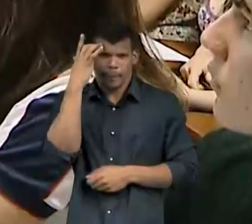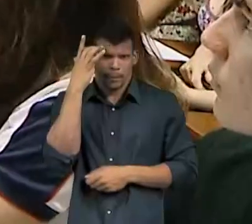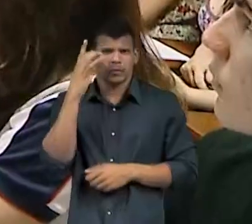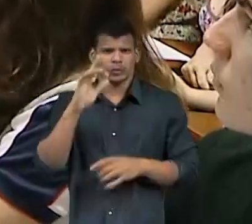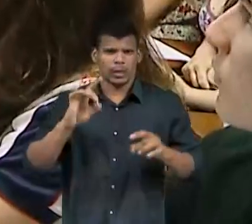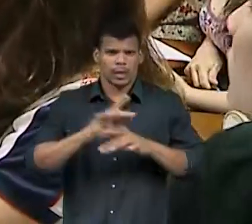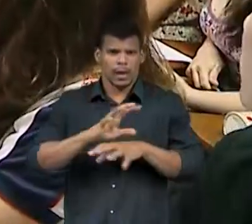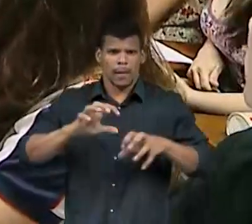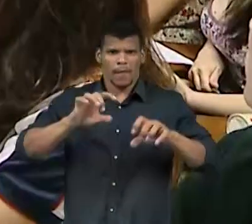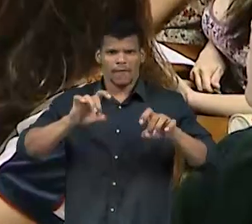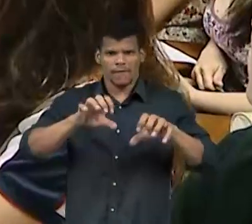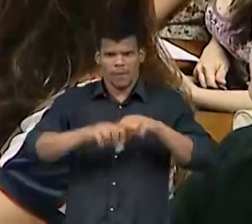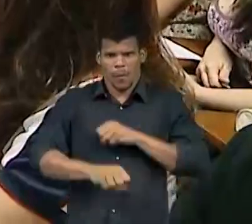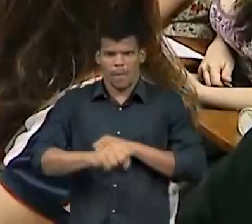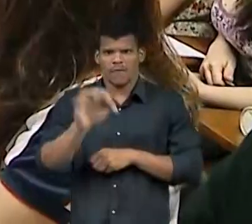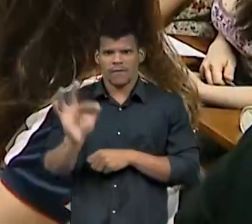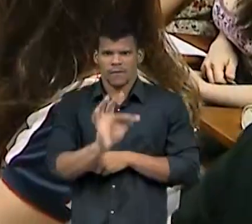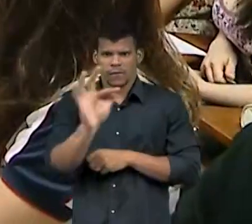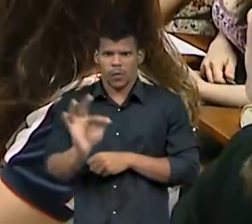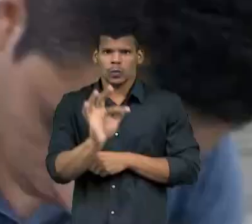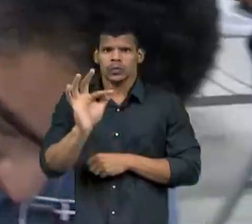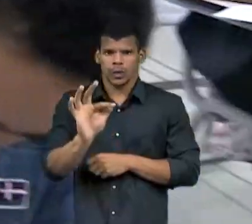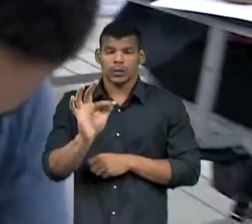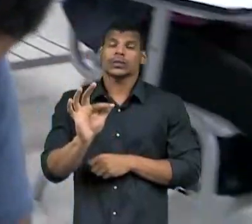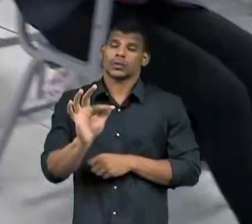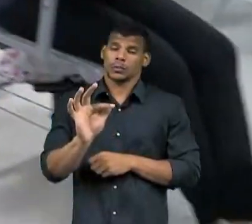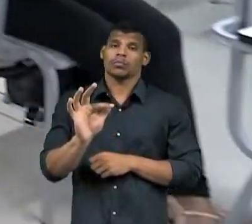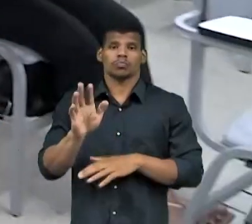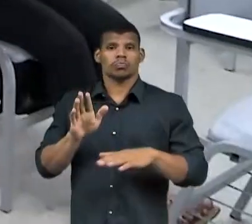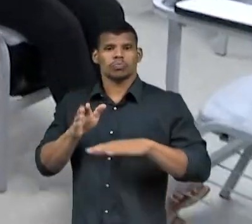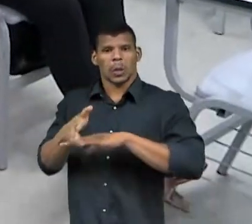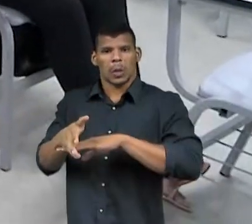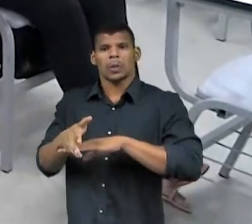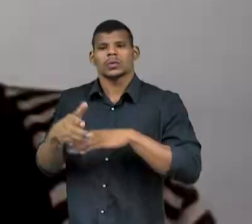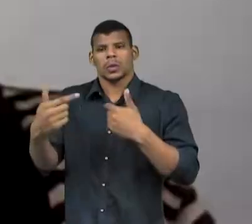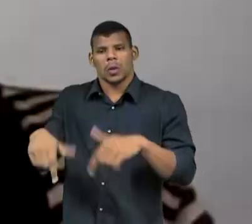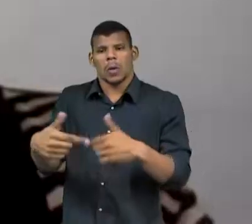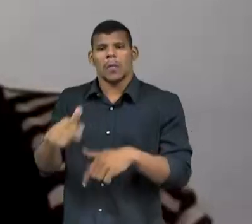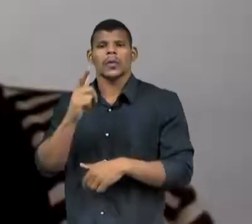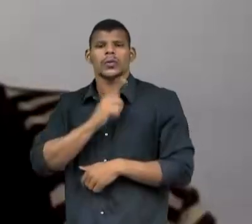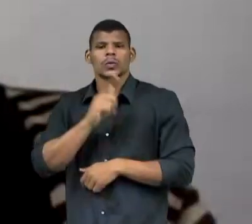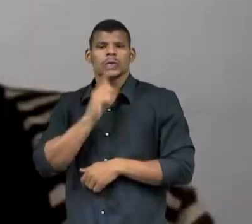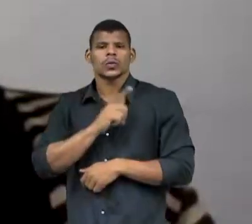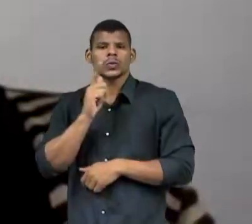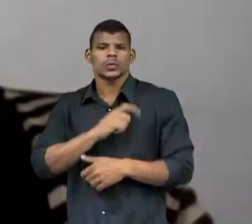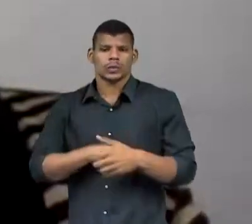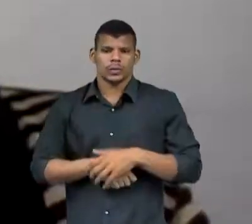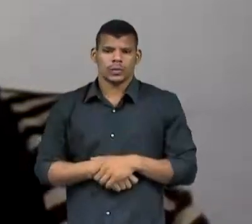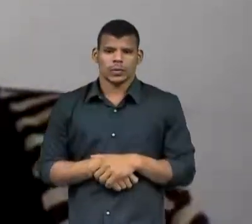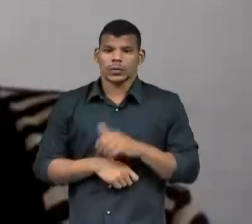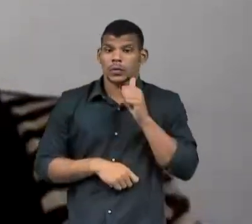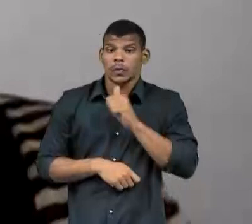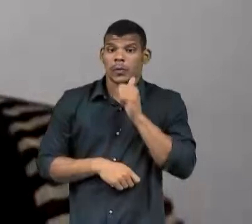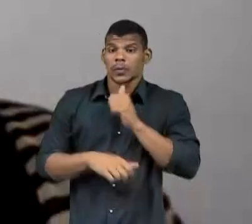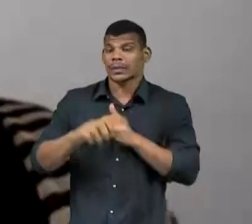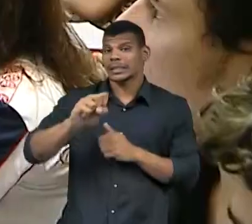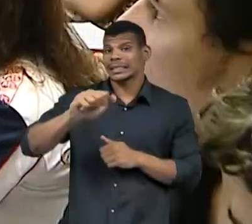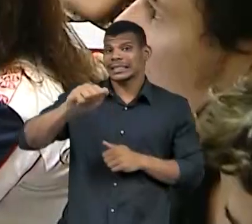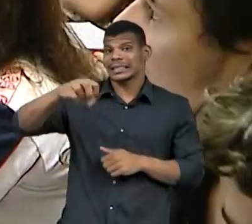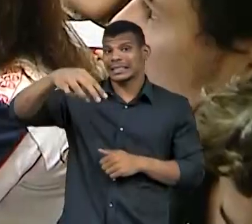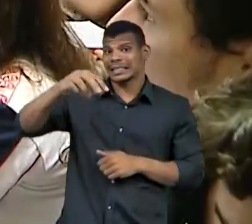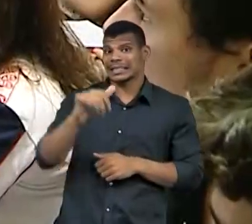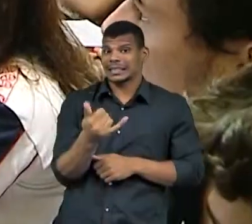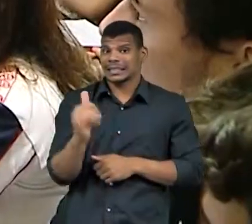uma colocação após a conclusão de um curso de graduação. Para a recrutadora Sami Pontes, ter nível superior